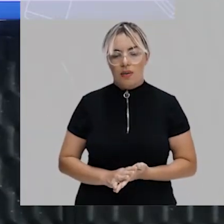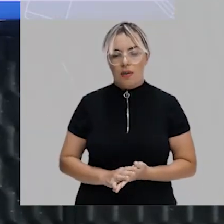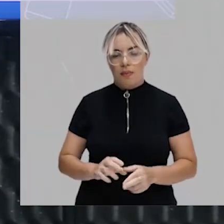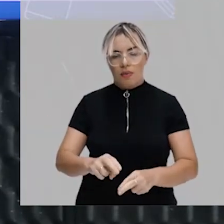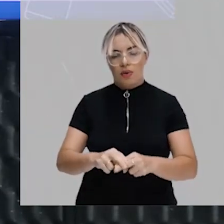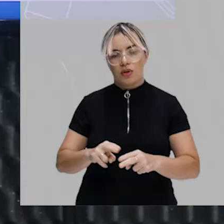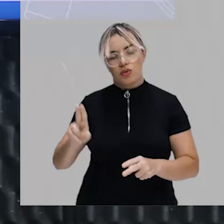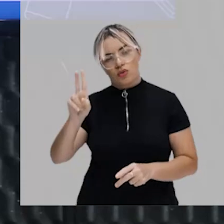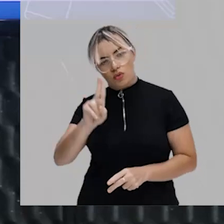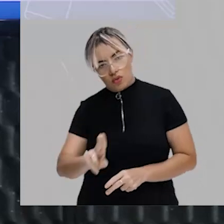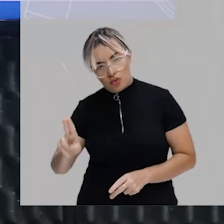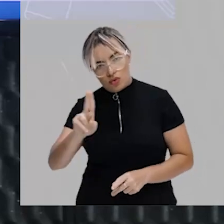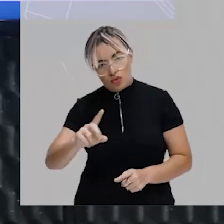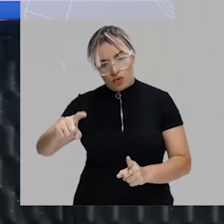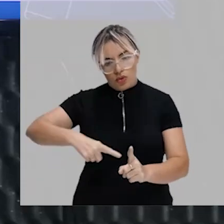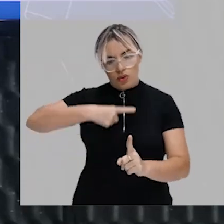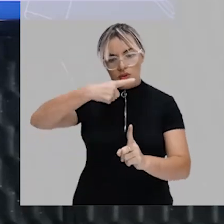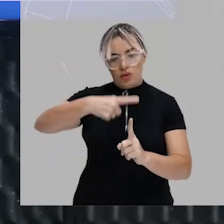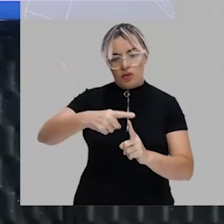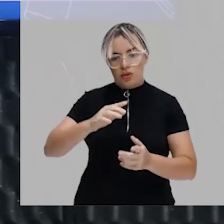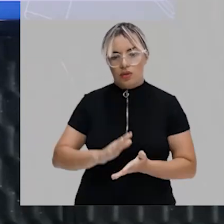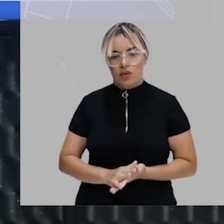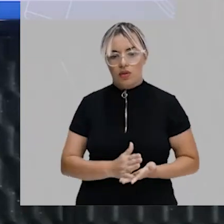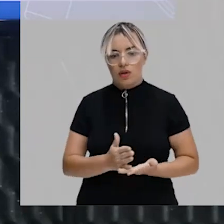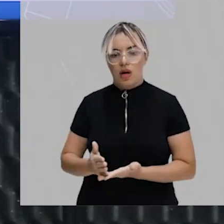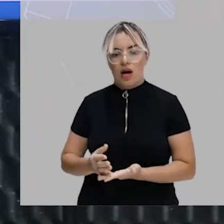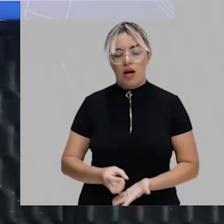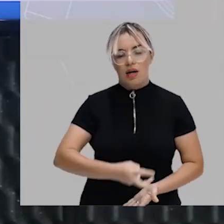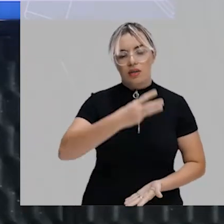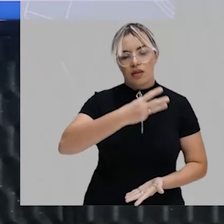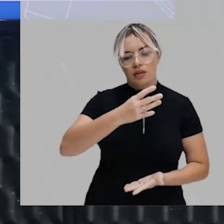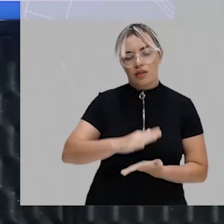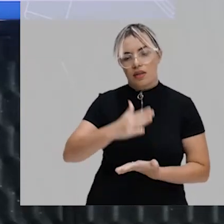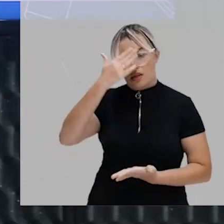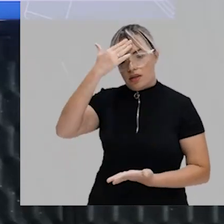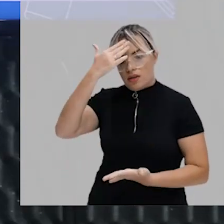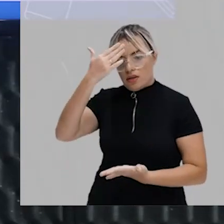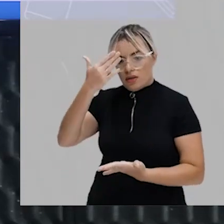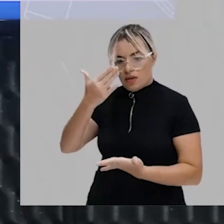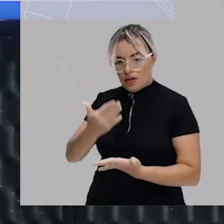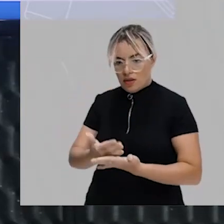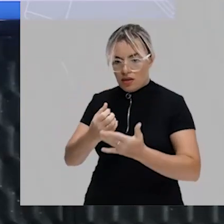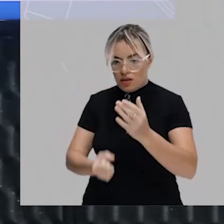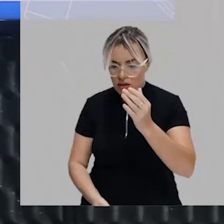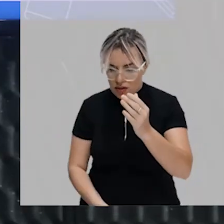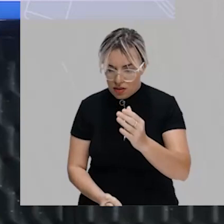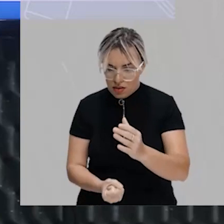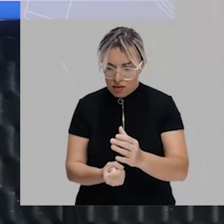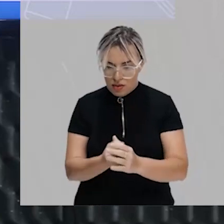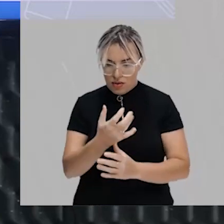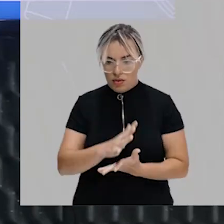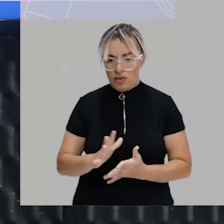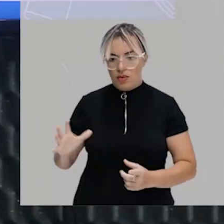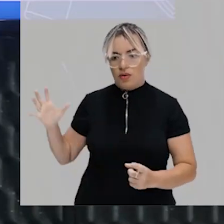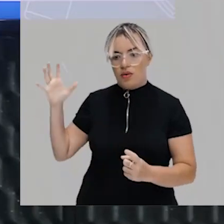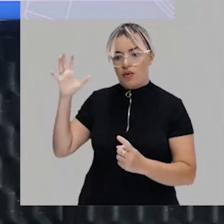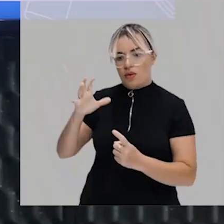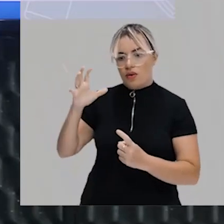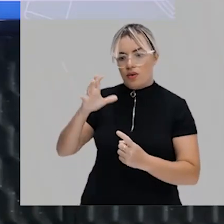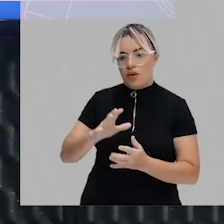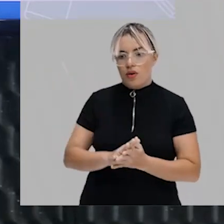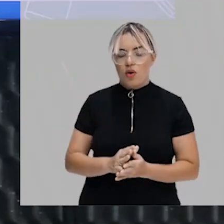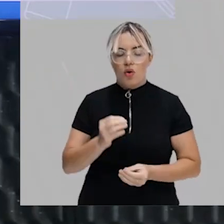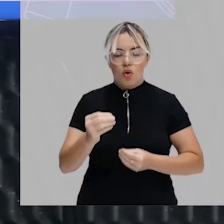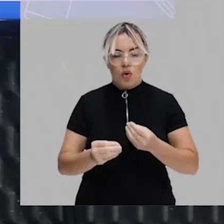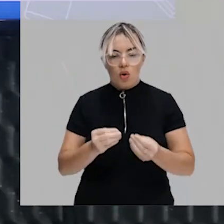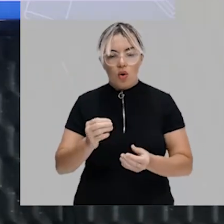Ela diz o seguinte, a crença em que a vida é fruto da ação de um Criador, como consta